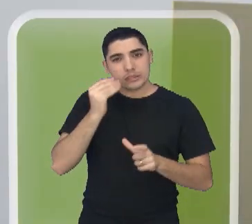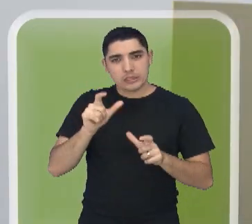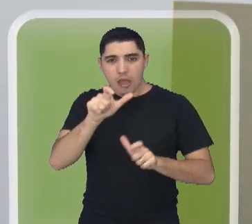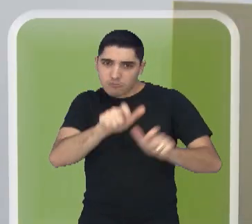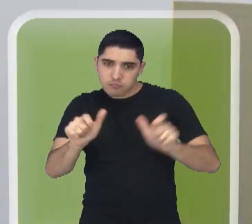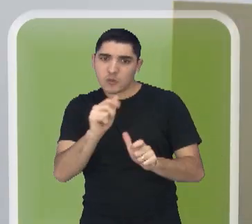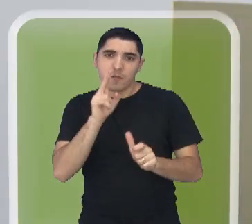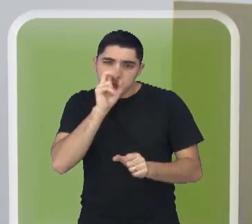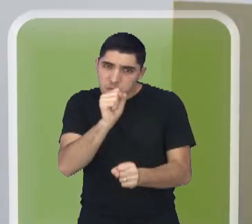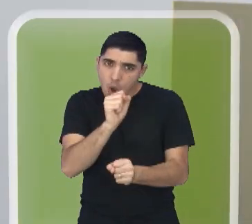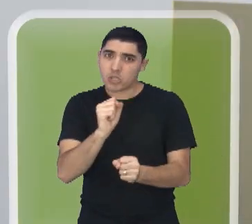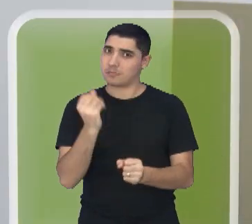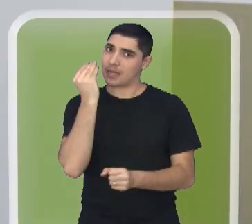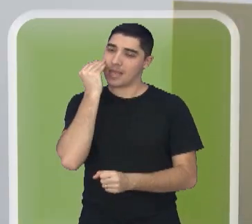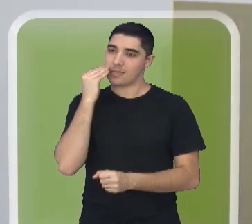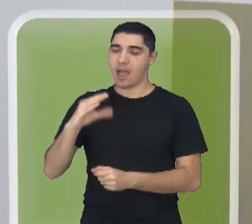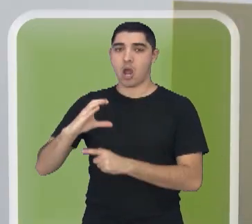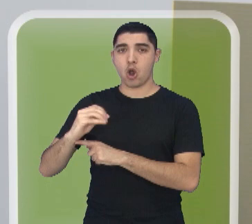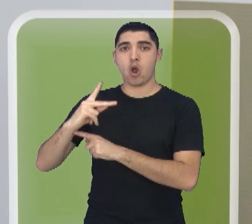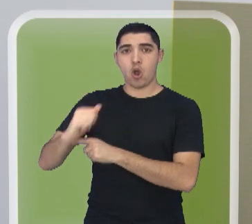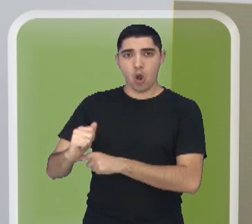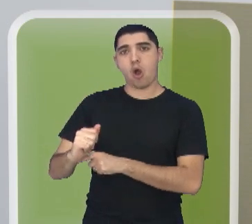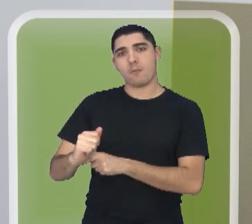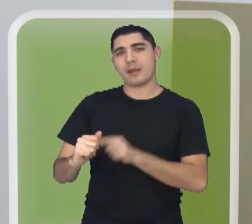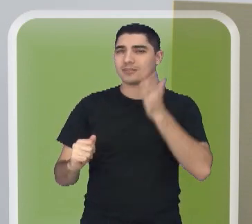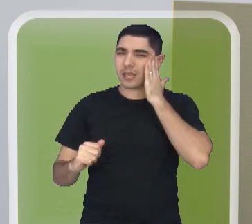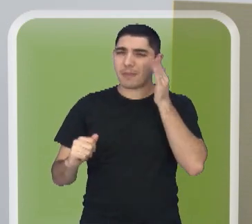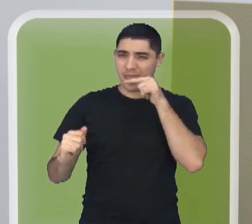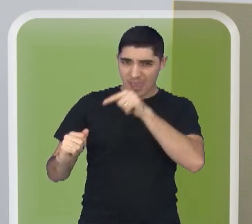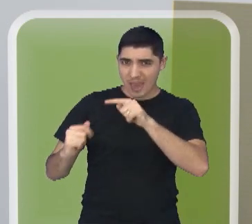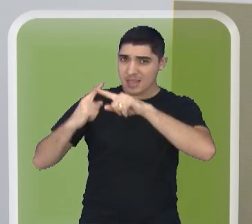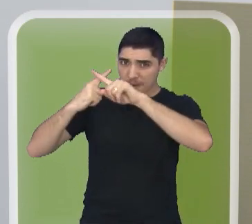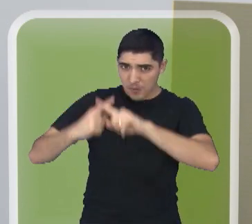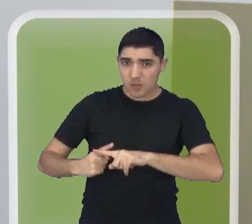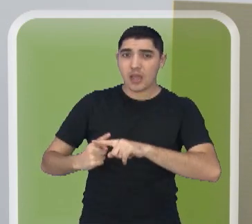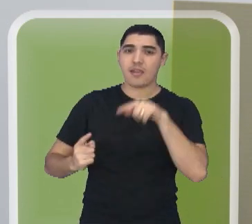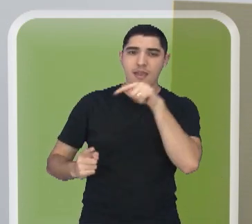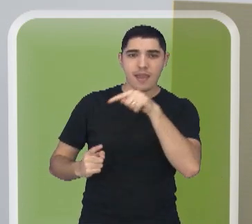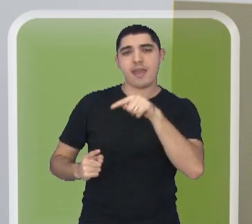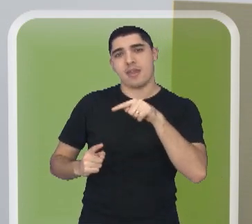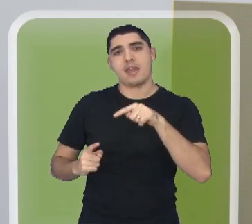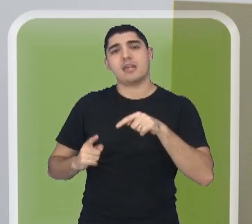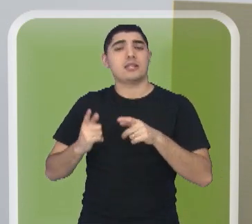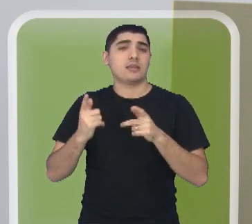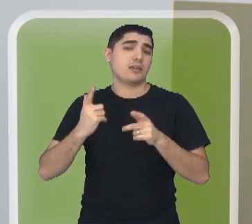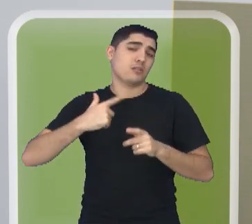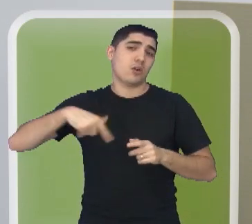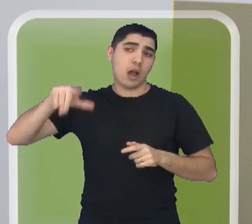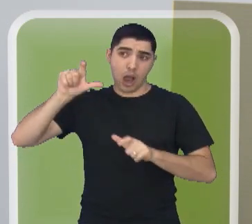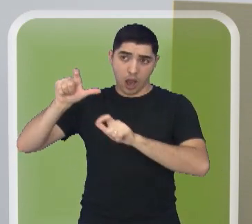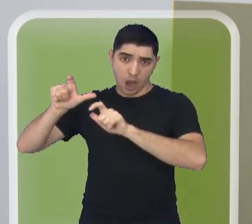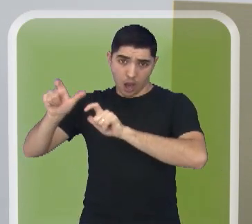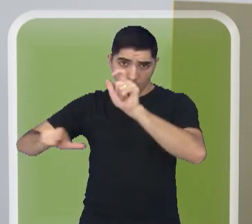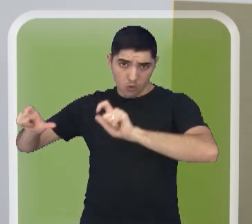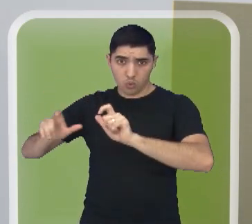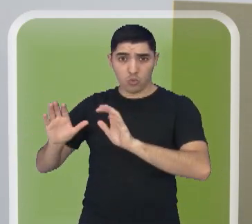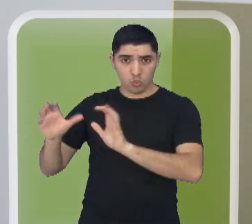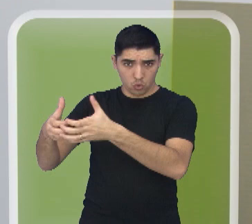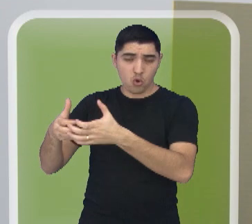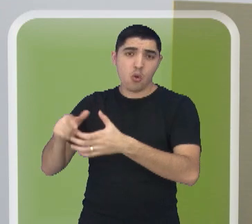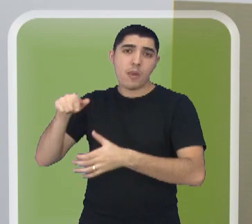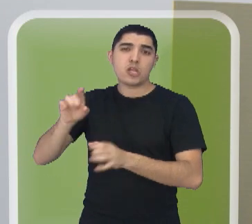bem competitivo nessa Copa Paulista, sabendo que é um torneio também que é usado como laboratório, em algumas situações para